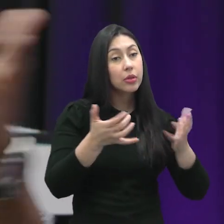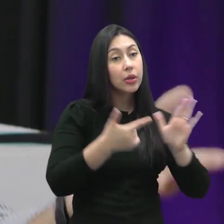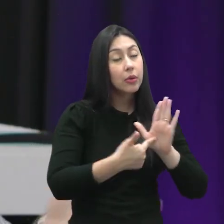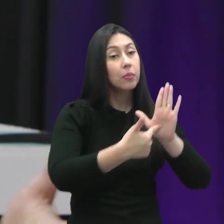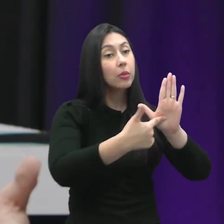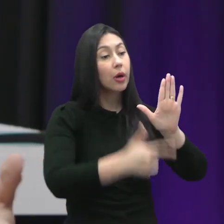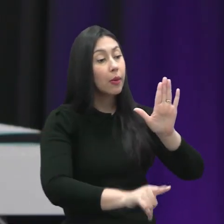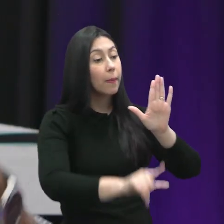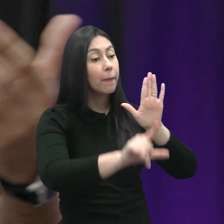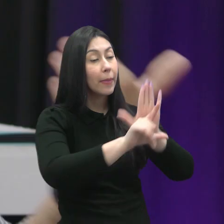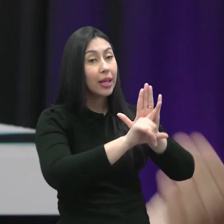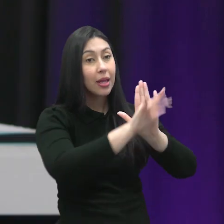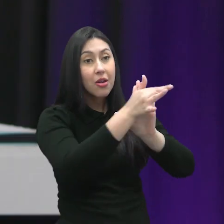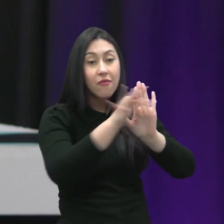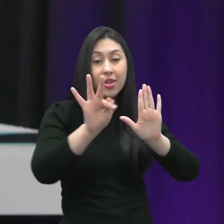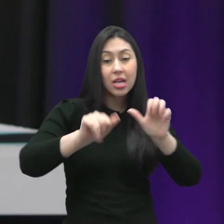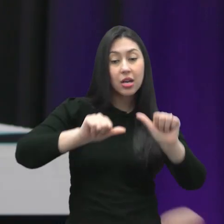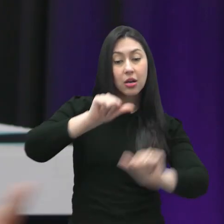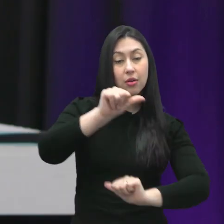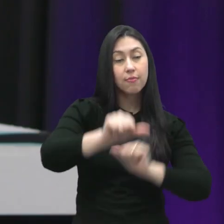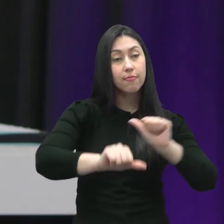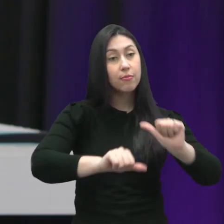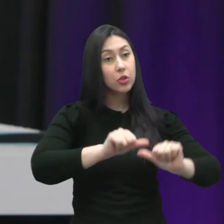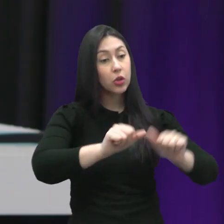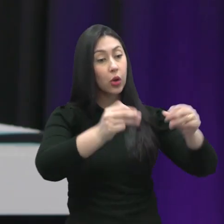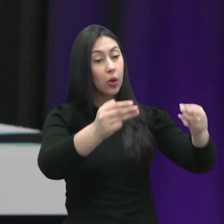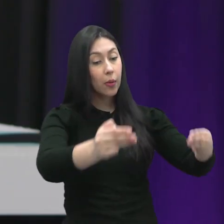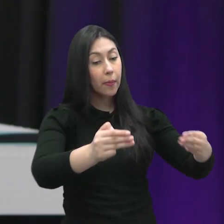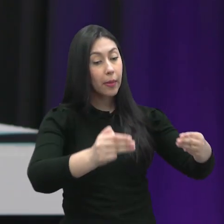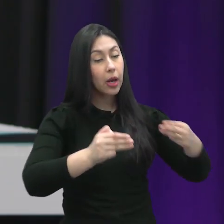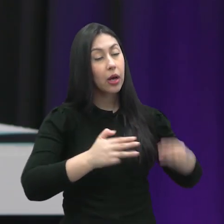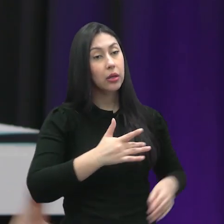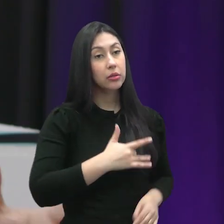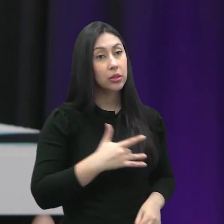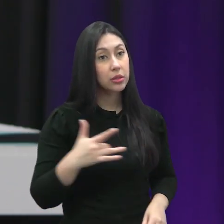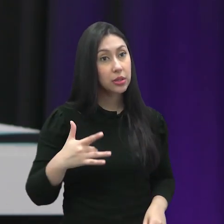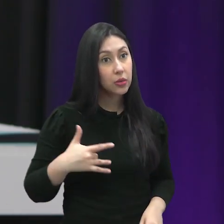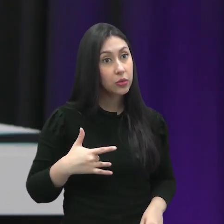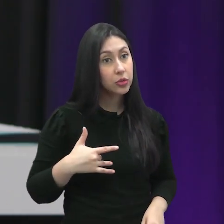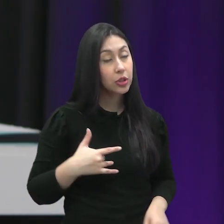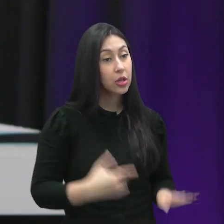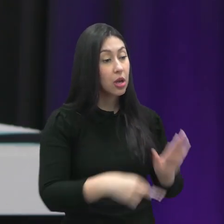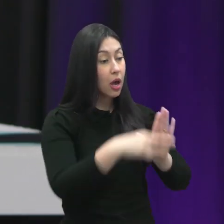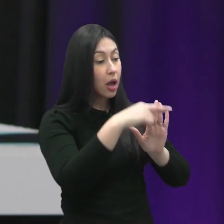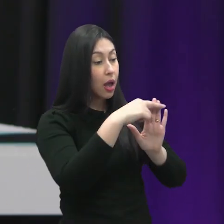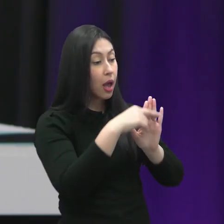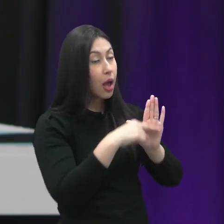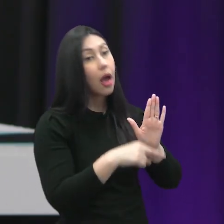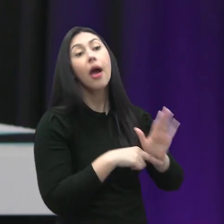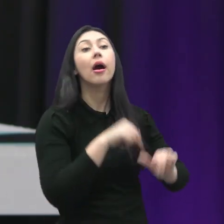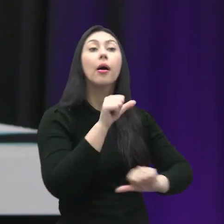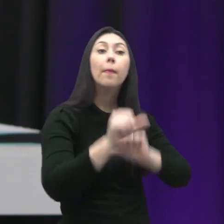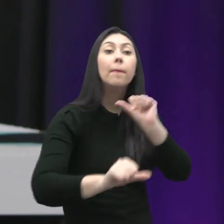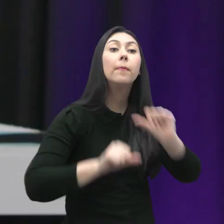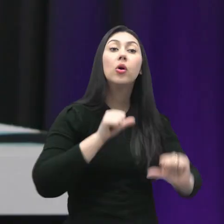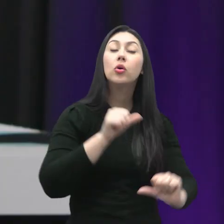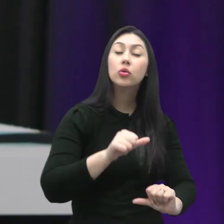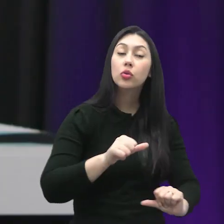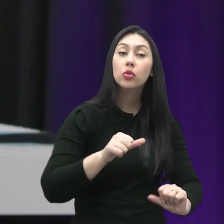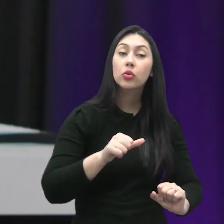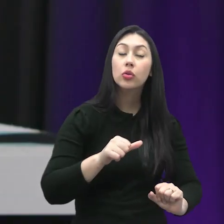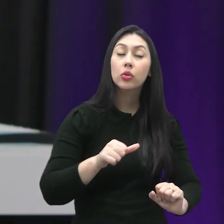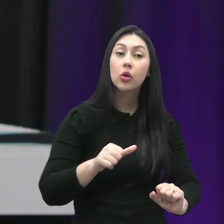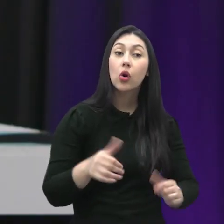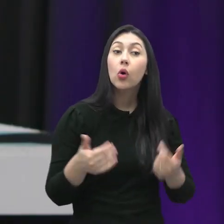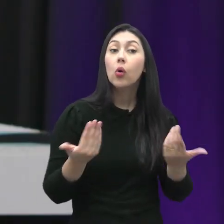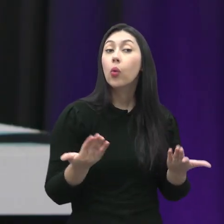numa regulamentação, numa lei federal aí do Ministério da Saúde, que traz alterações para quando o homem ou uma mulher pode